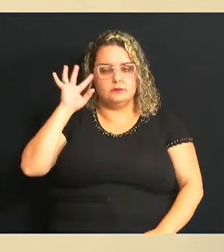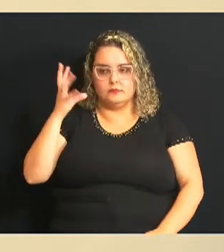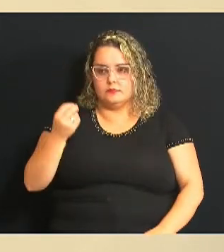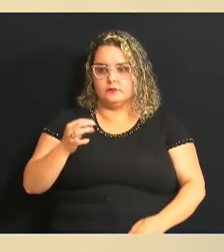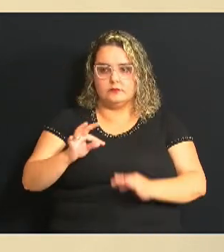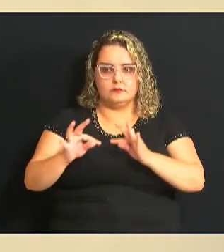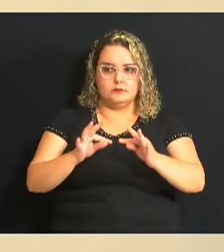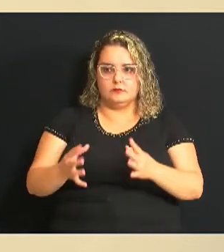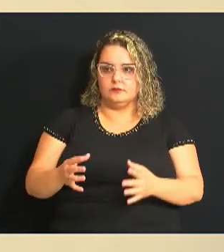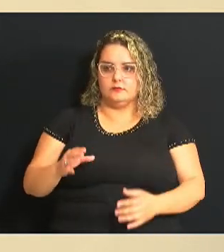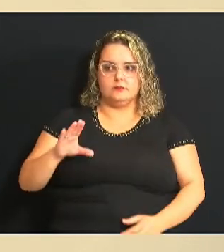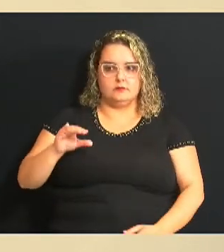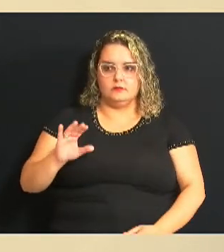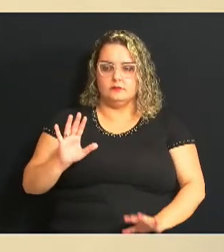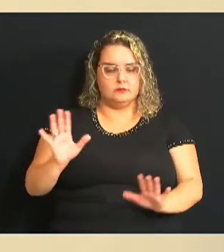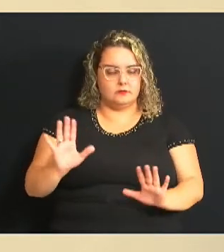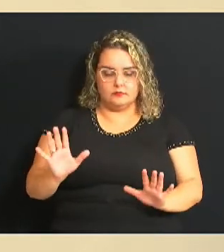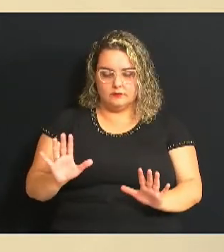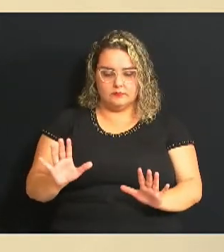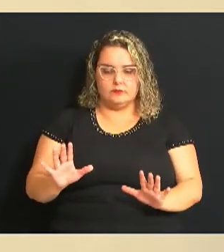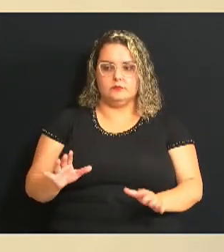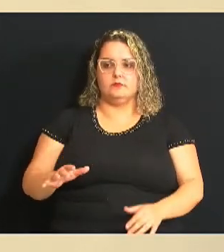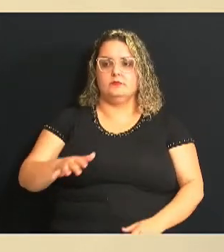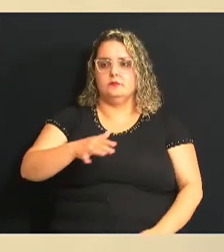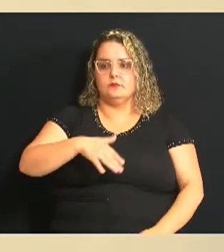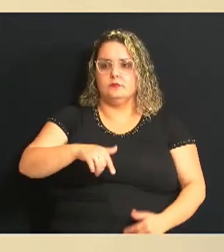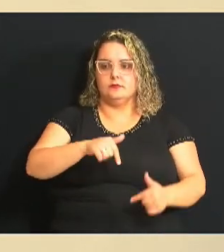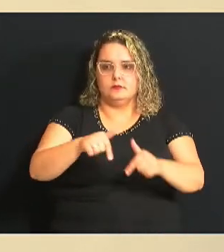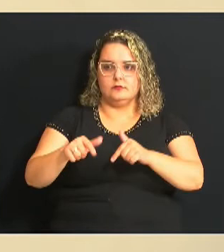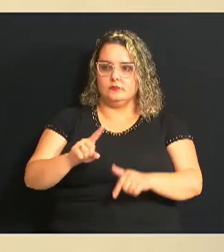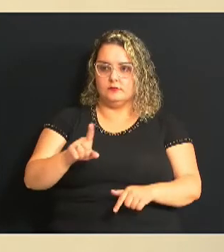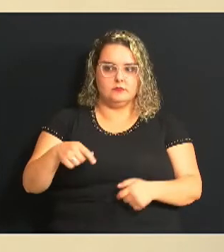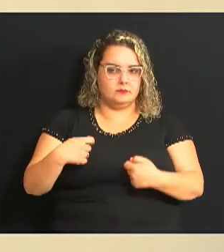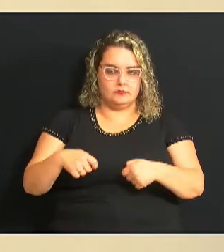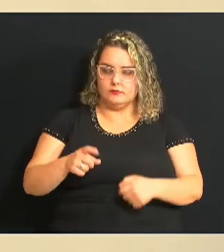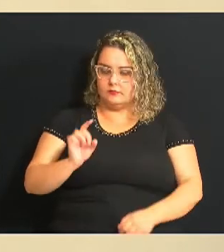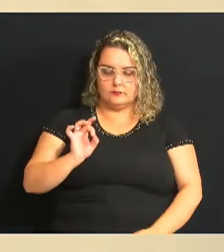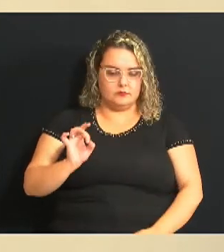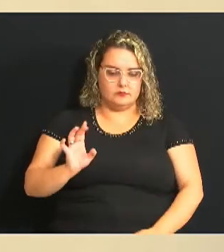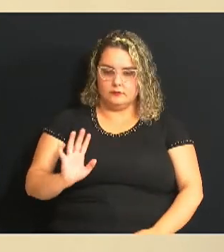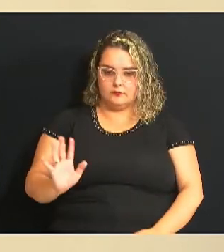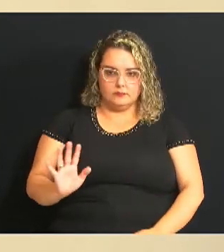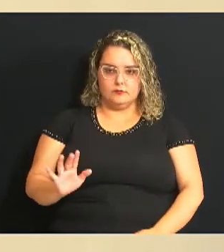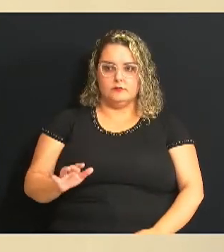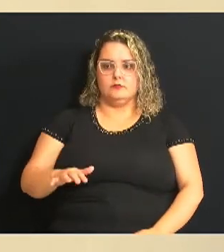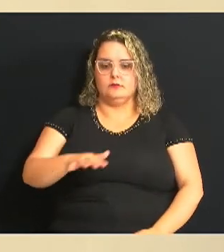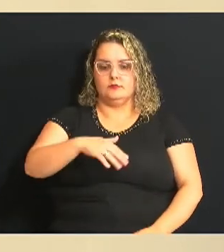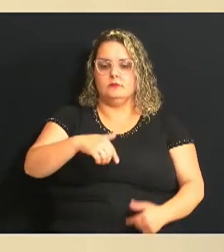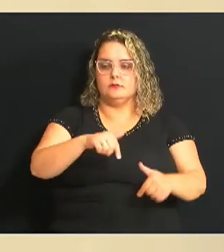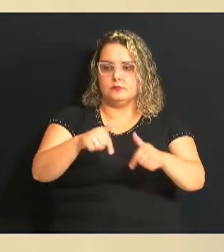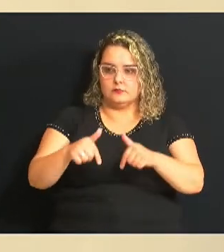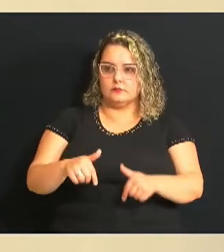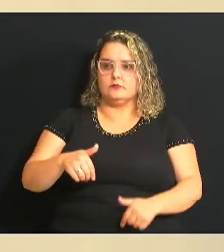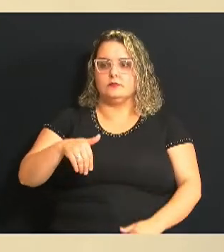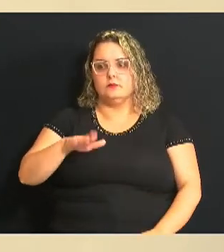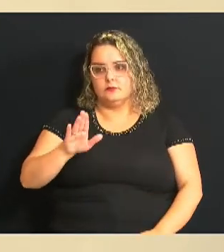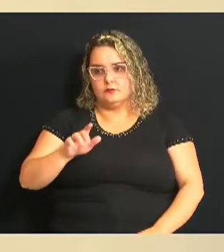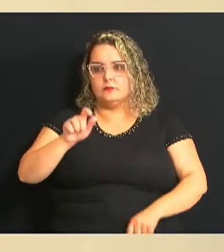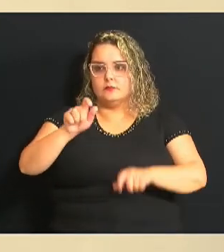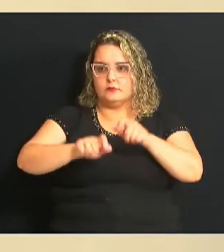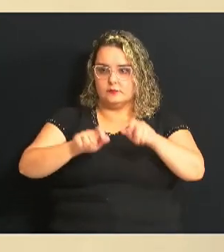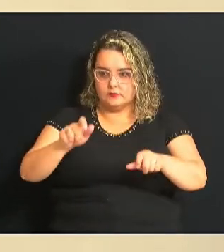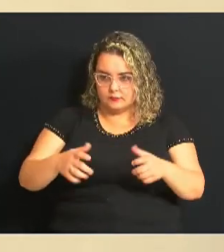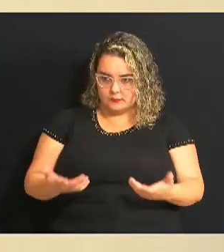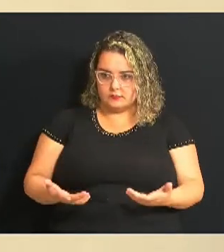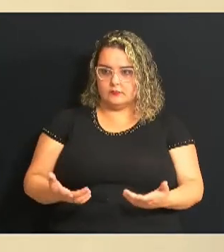técnico e científico, não. O mercado de trabalho não precisa só disso. O mercado de trabalho ele precisa muito mais de pessoas que